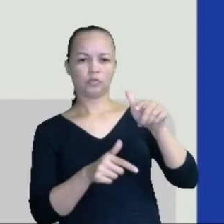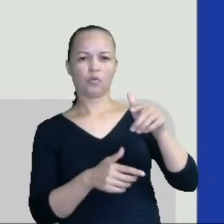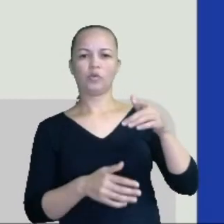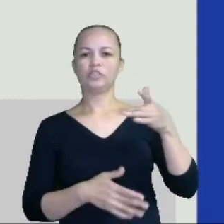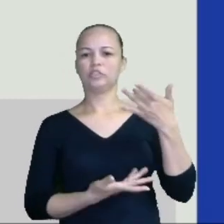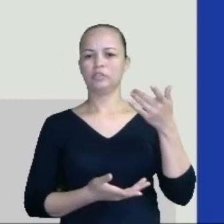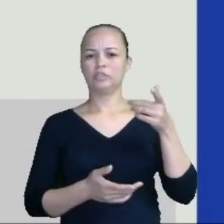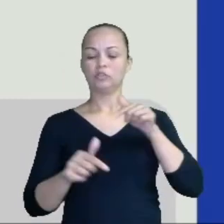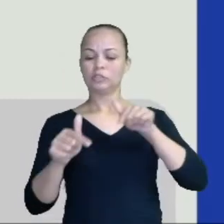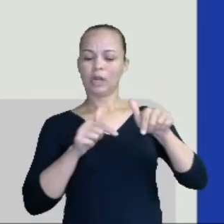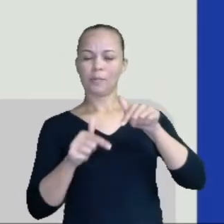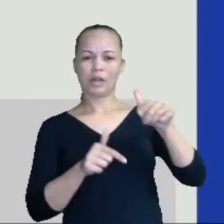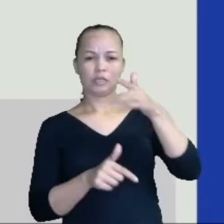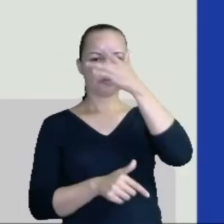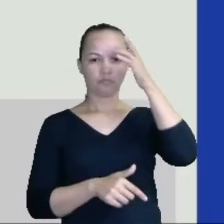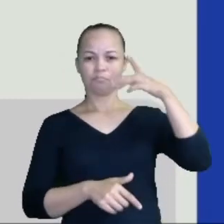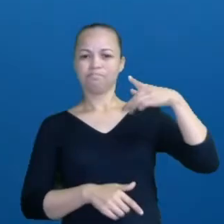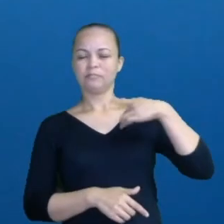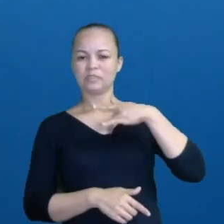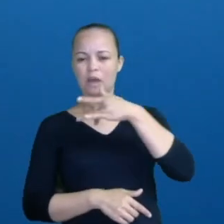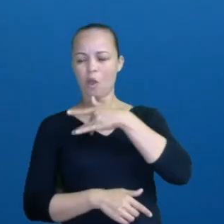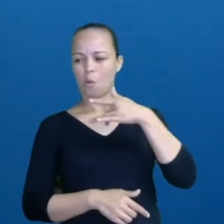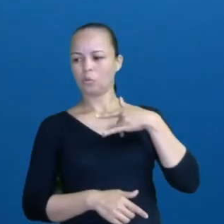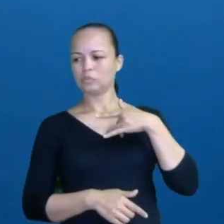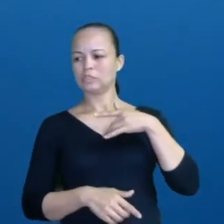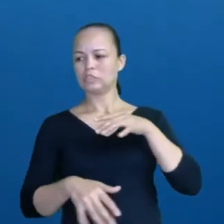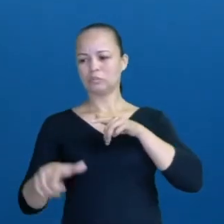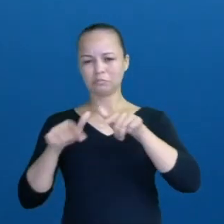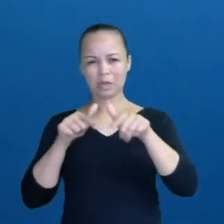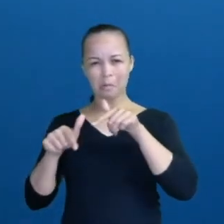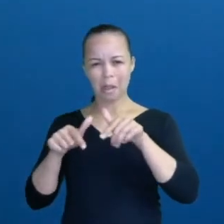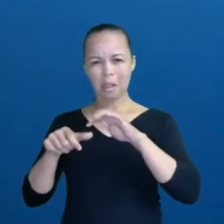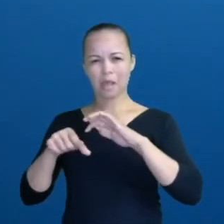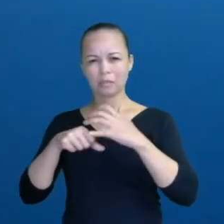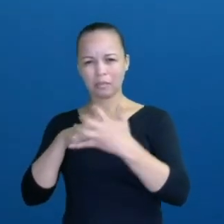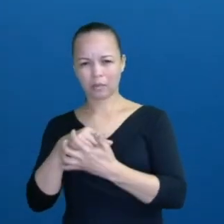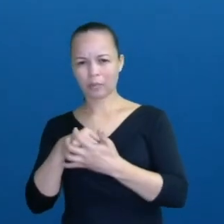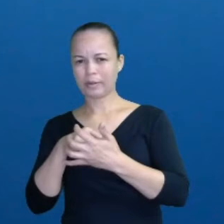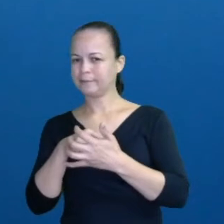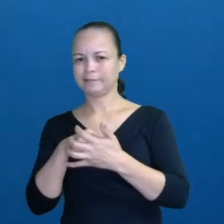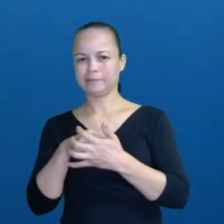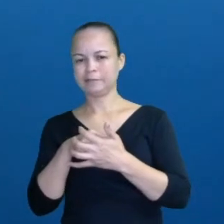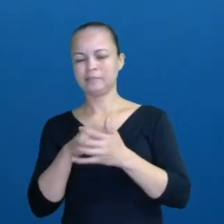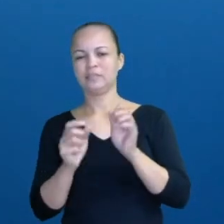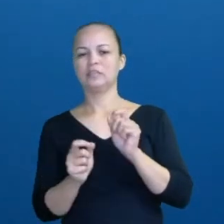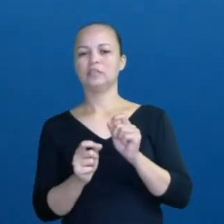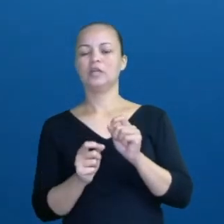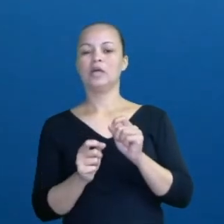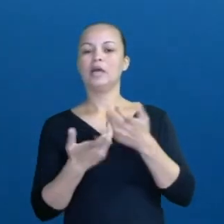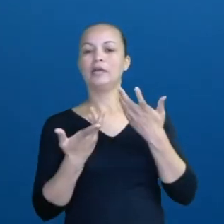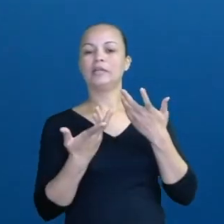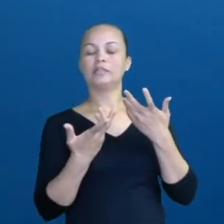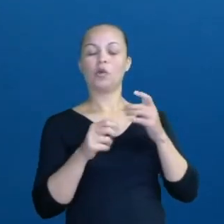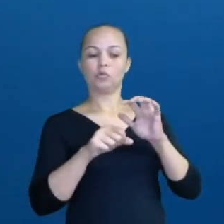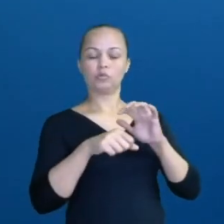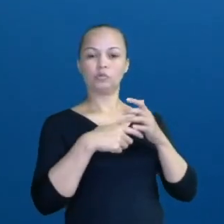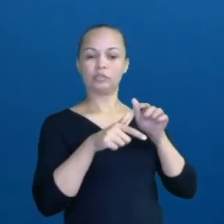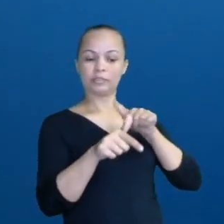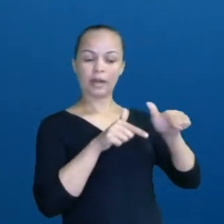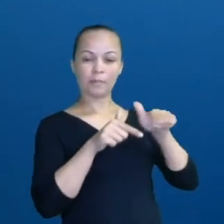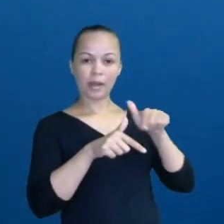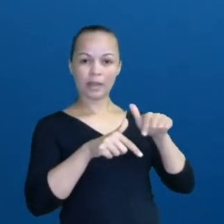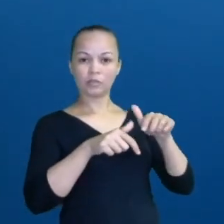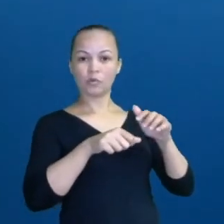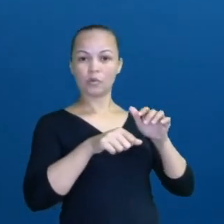quarentena. Percebam que nessa frase o sujeito é formado por dois núcleos. Os trabalhadores da saúde é o